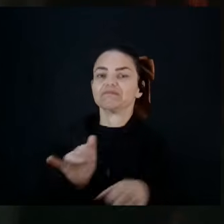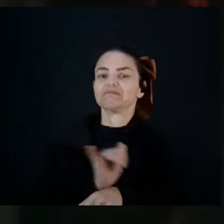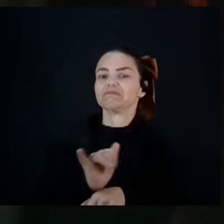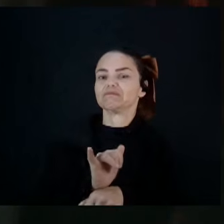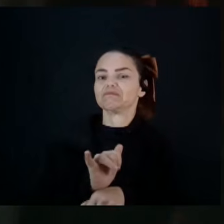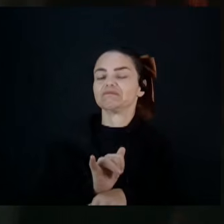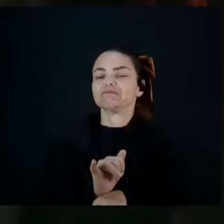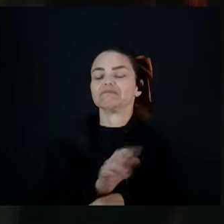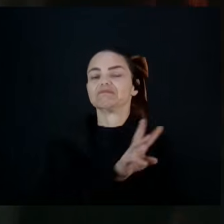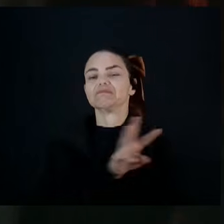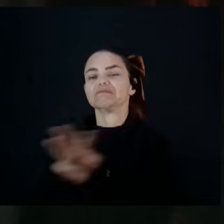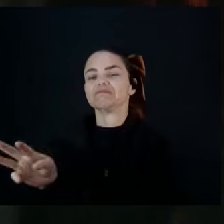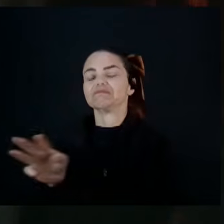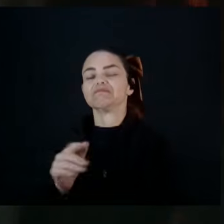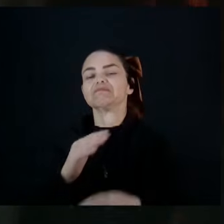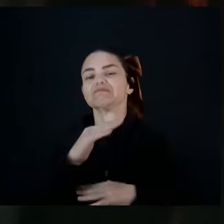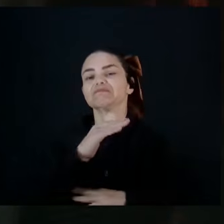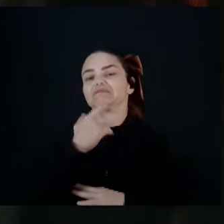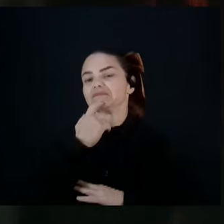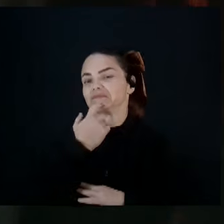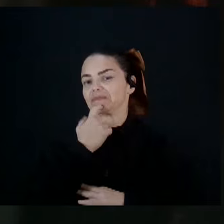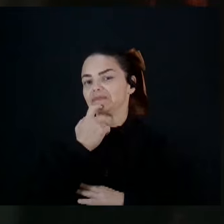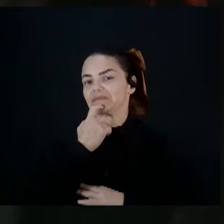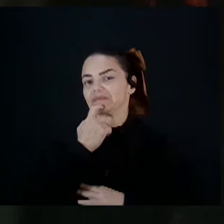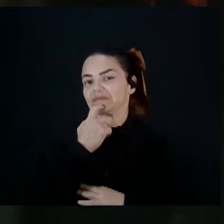TV Câmara Campinas também,